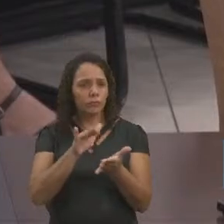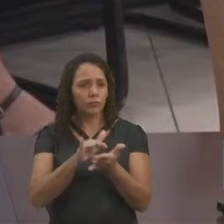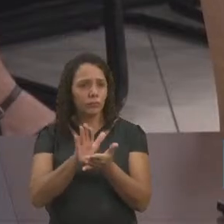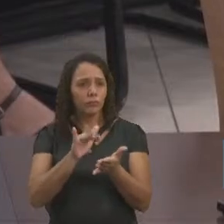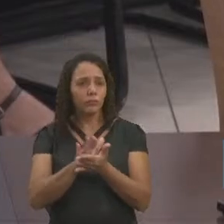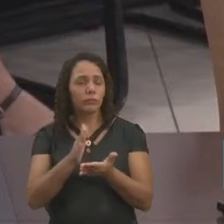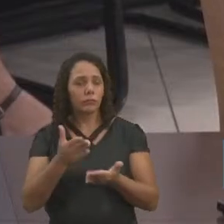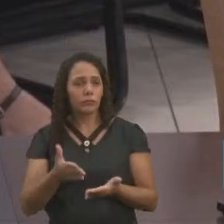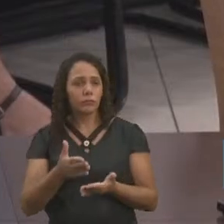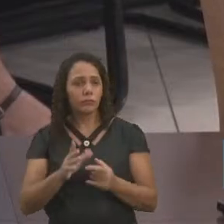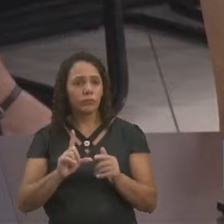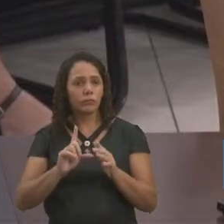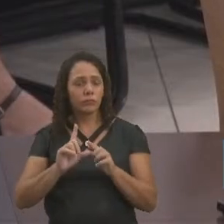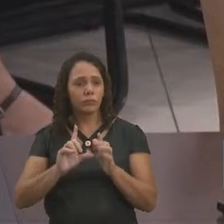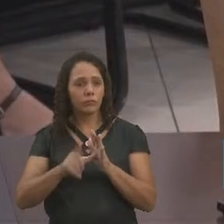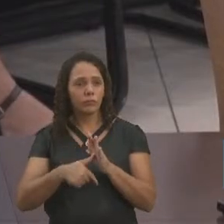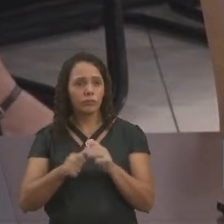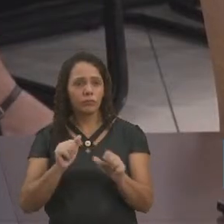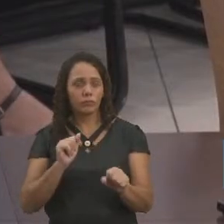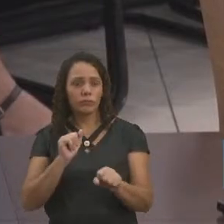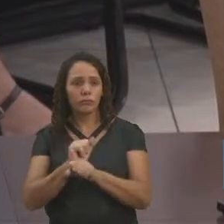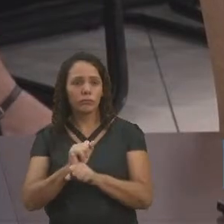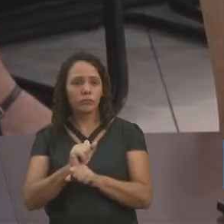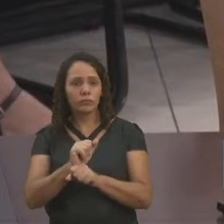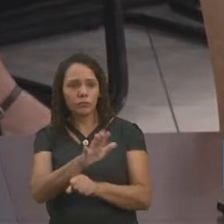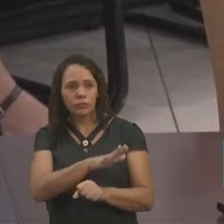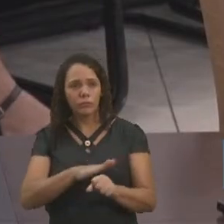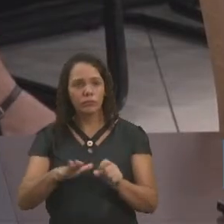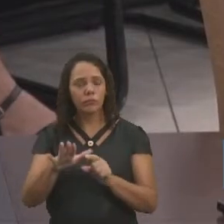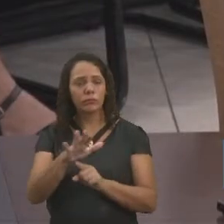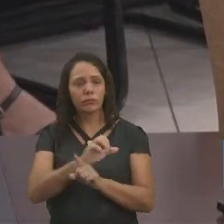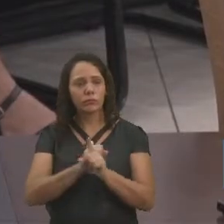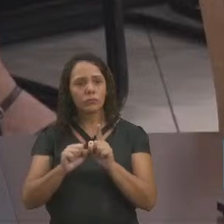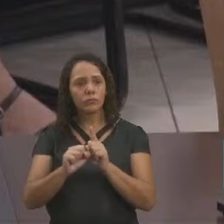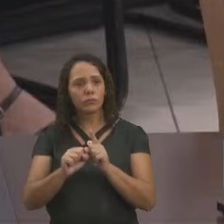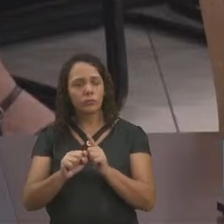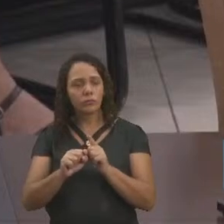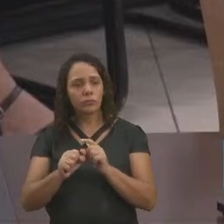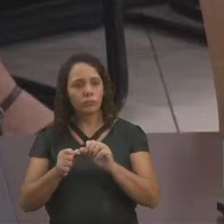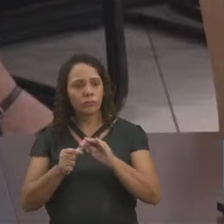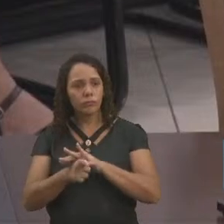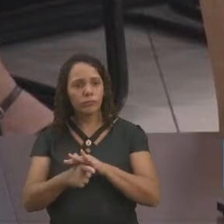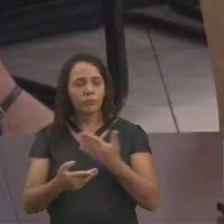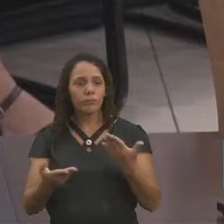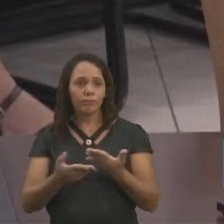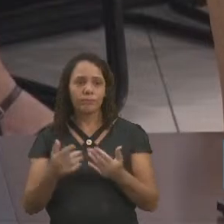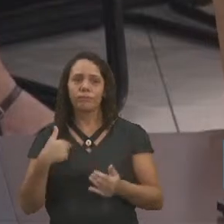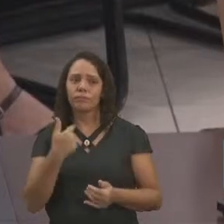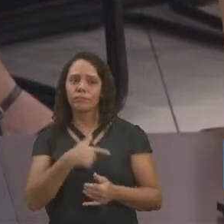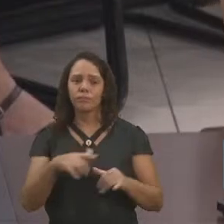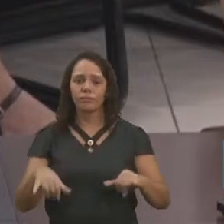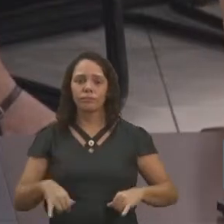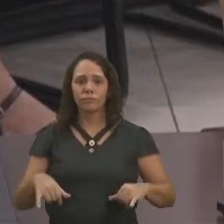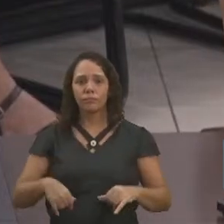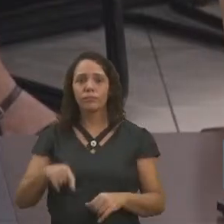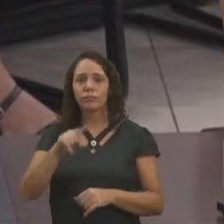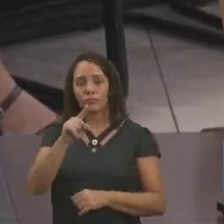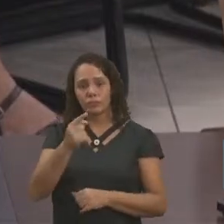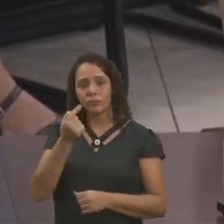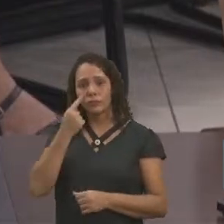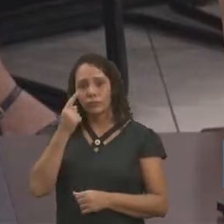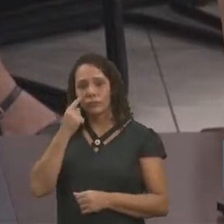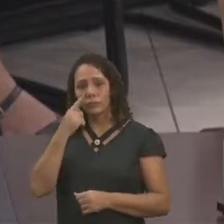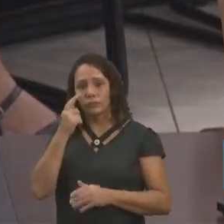que freou aqui, principalmente as áreas sociais, e agora nós estamos pagando a conta. Você, munícipe, está nos acompanhando,